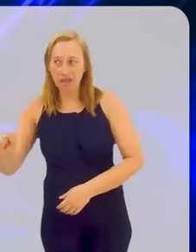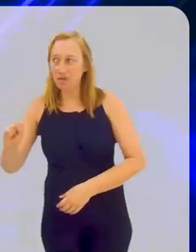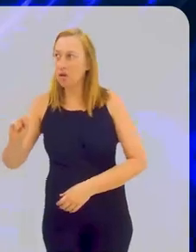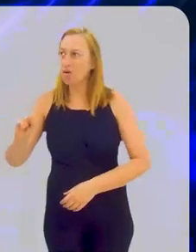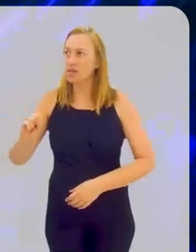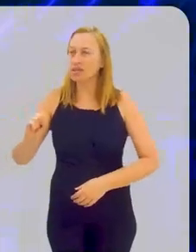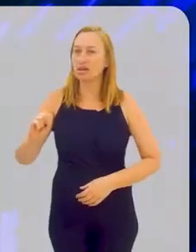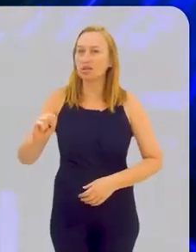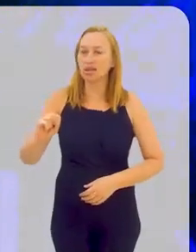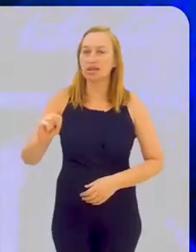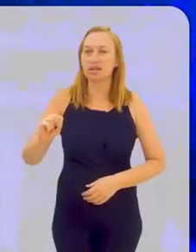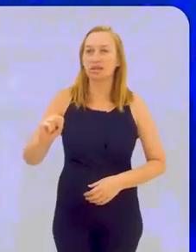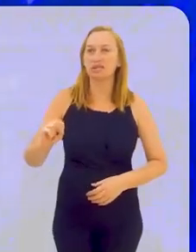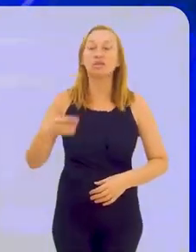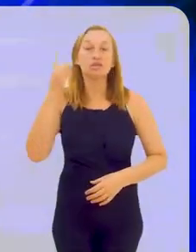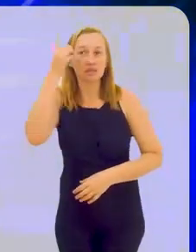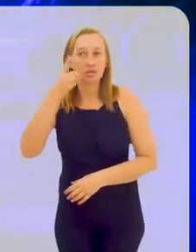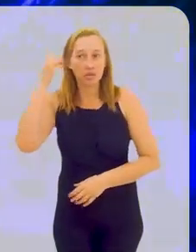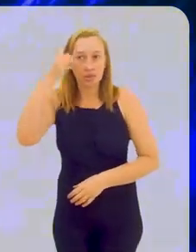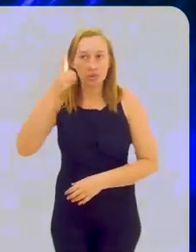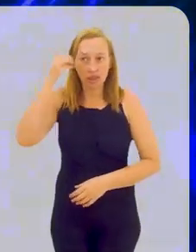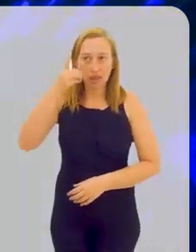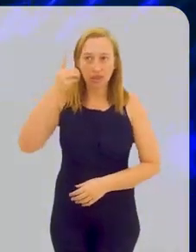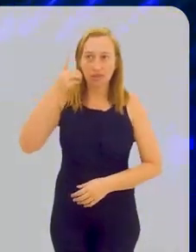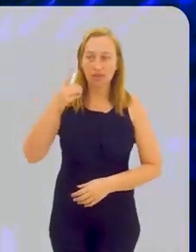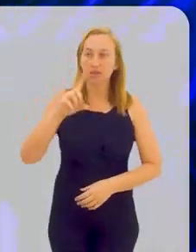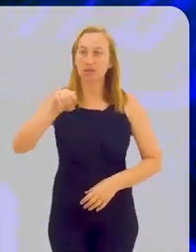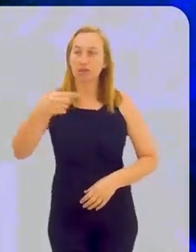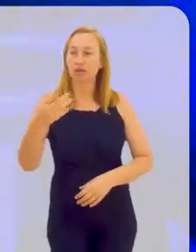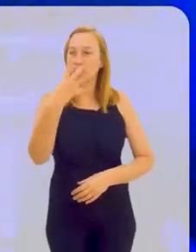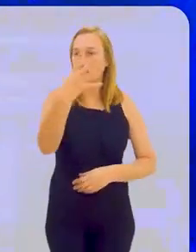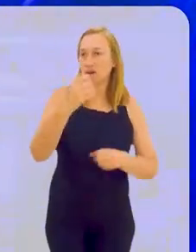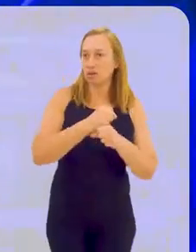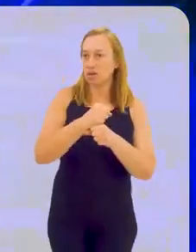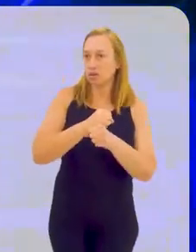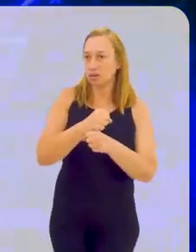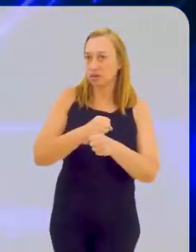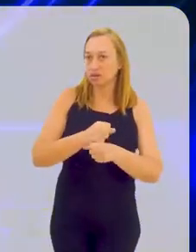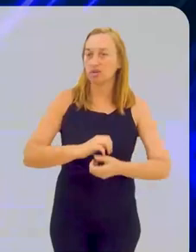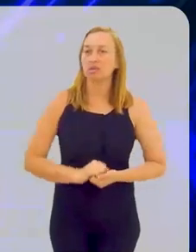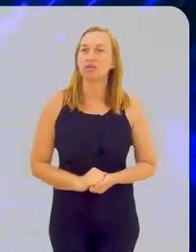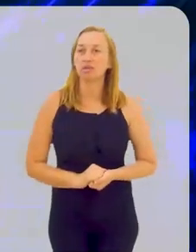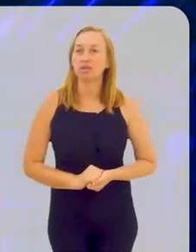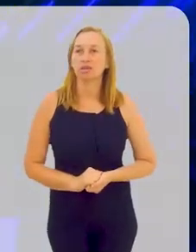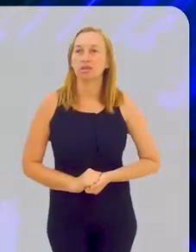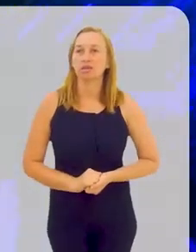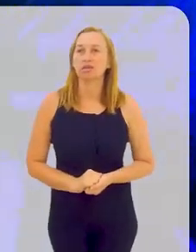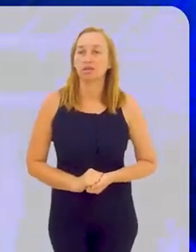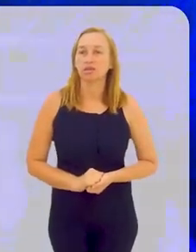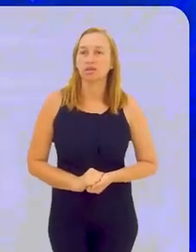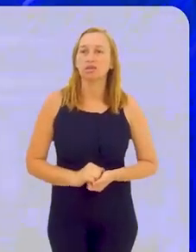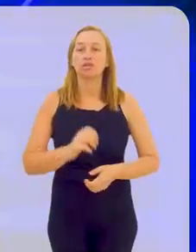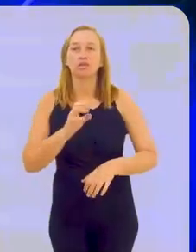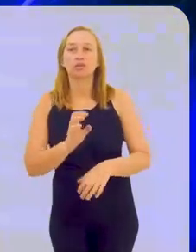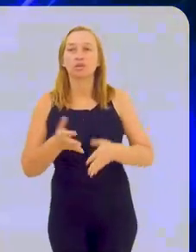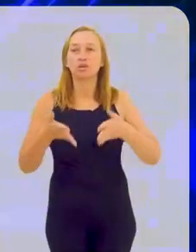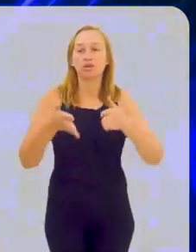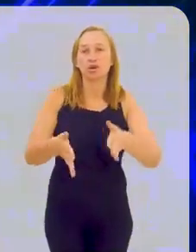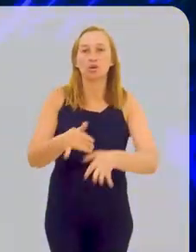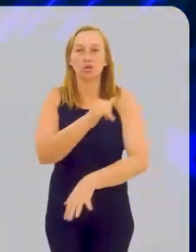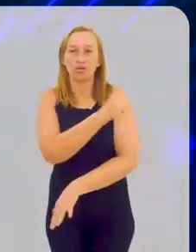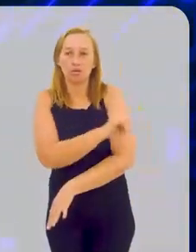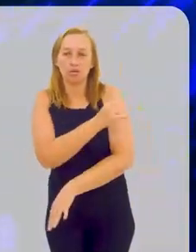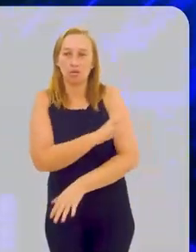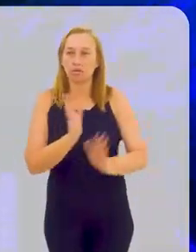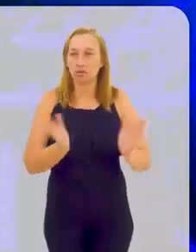odessas e o que precisa estar no radar dos deputados eleitos nos próximos 4 anos um dos destaques elencados pelos entrevistados do rio